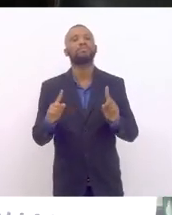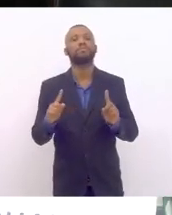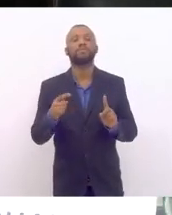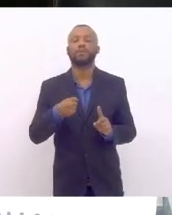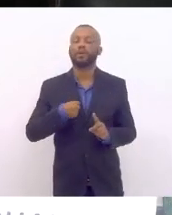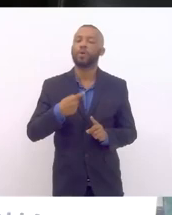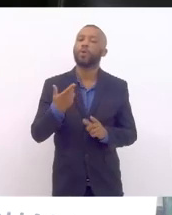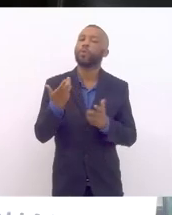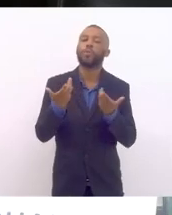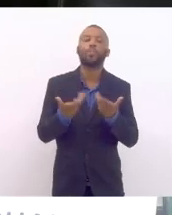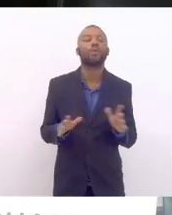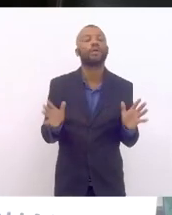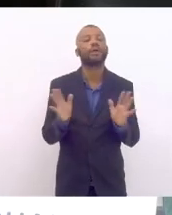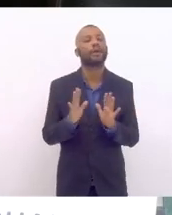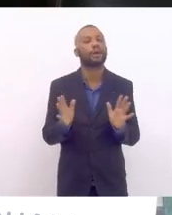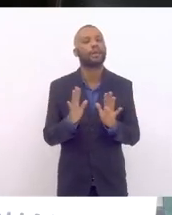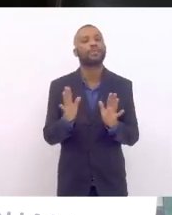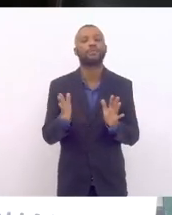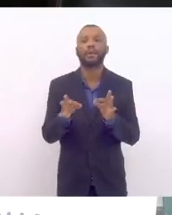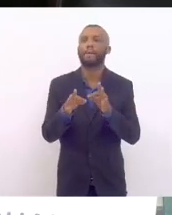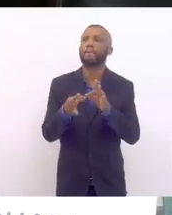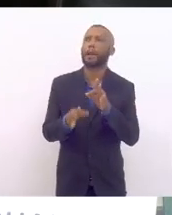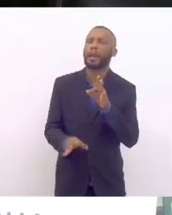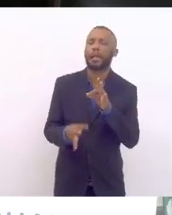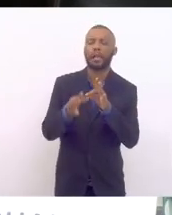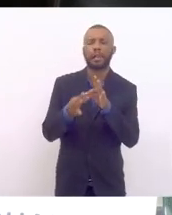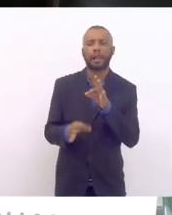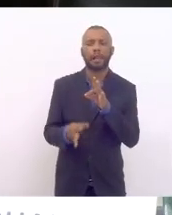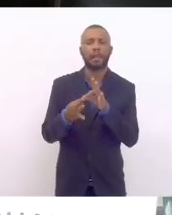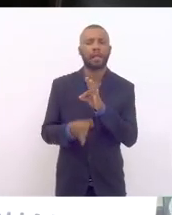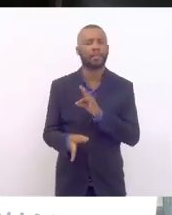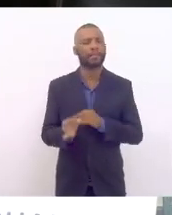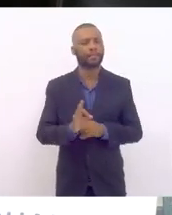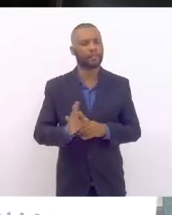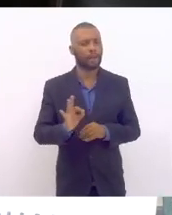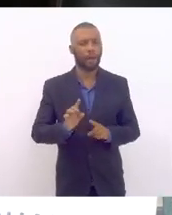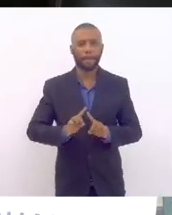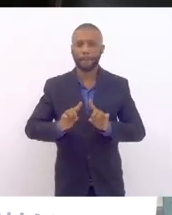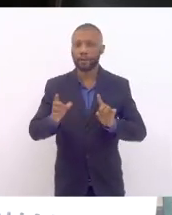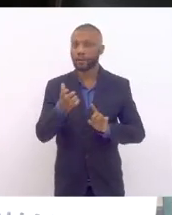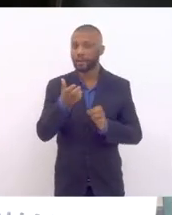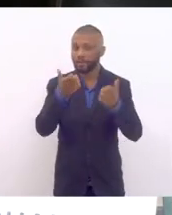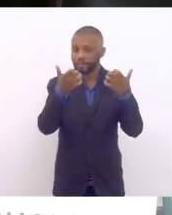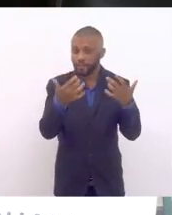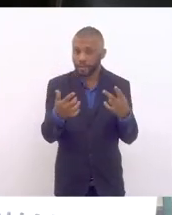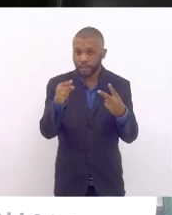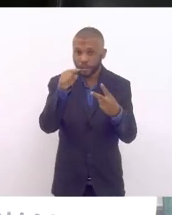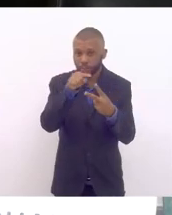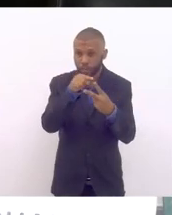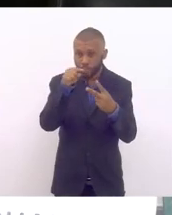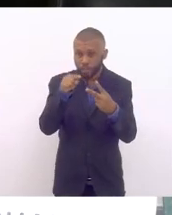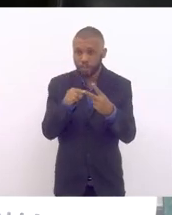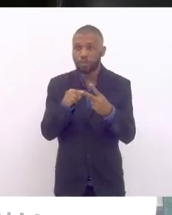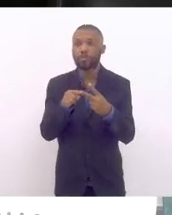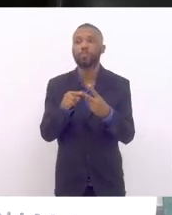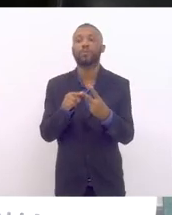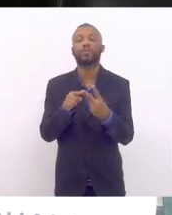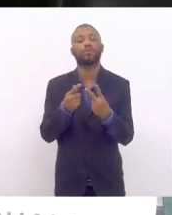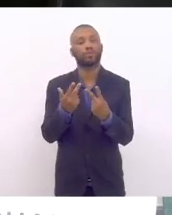vou me estender muito não mas eu queria falar de duas coisas